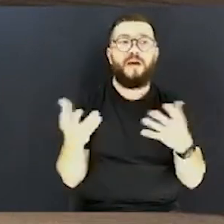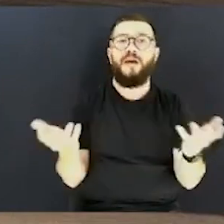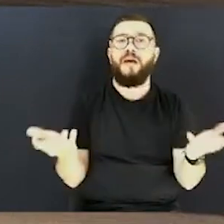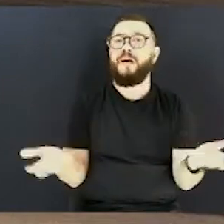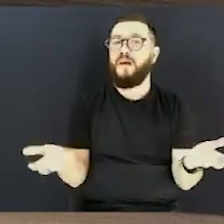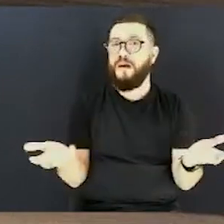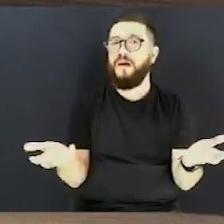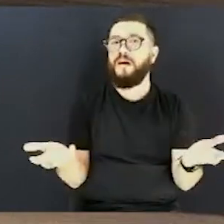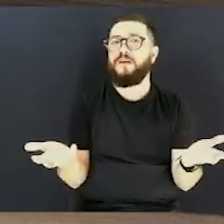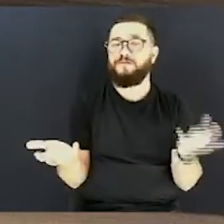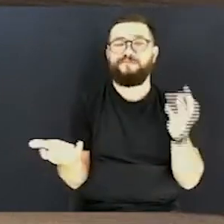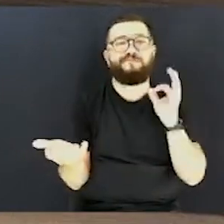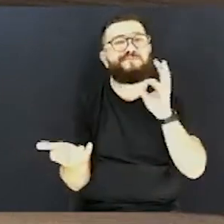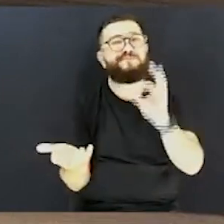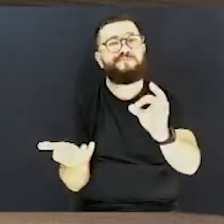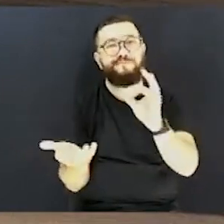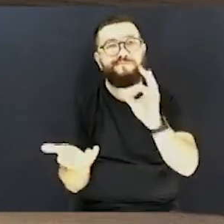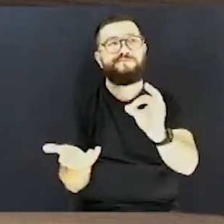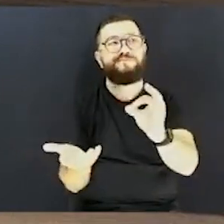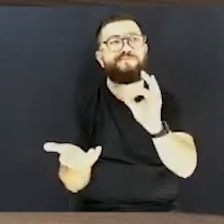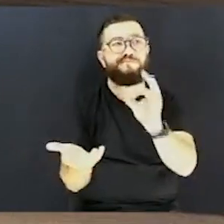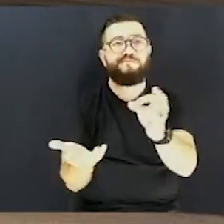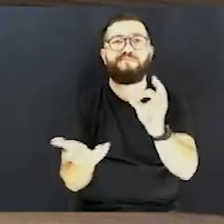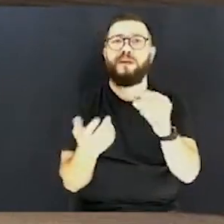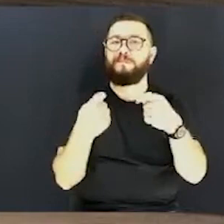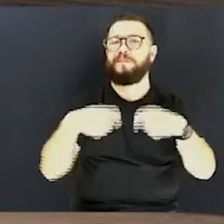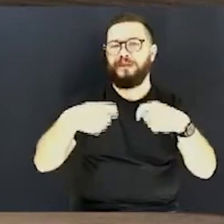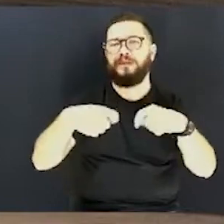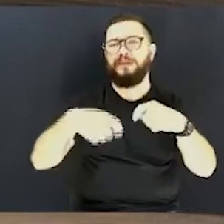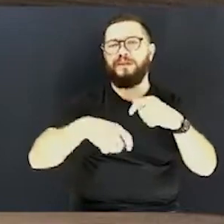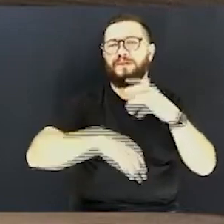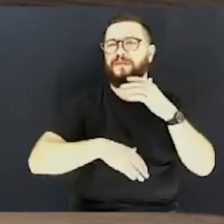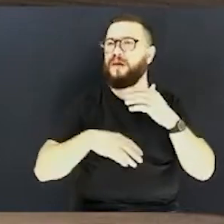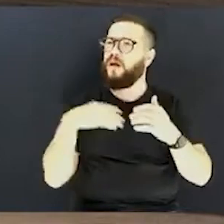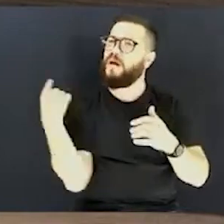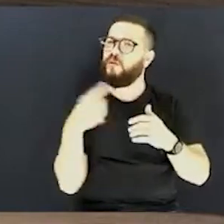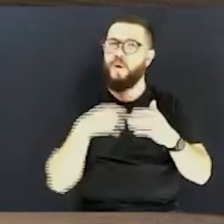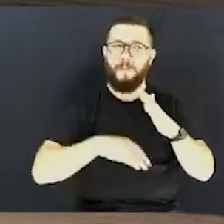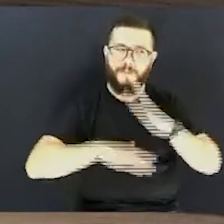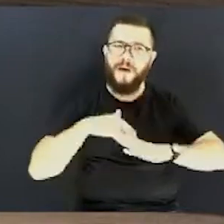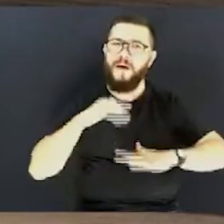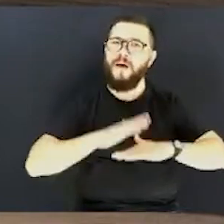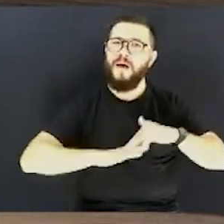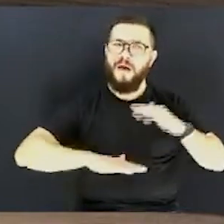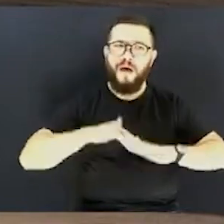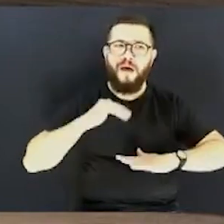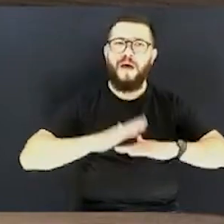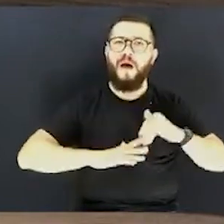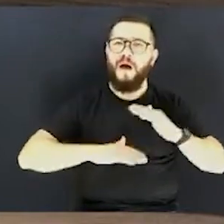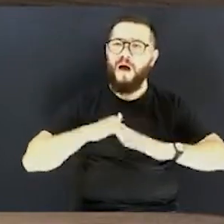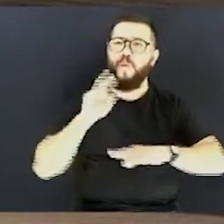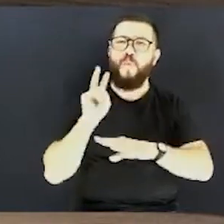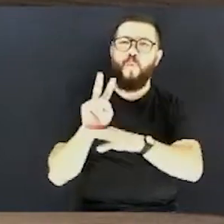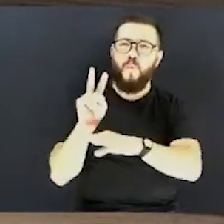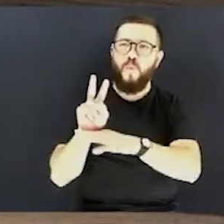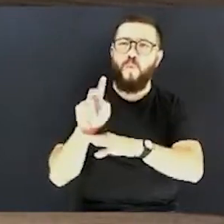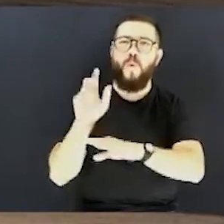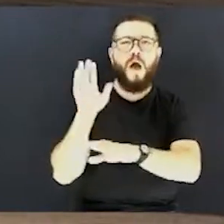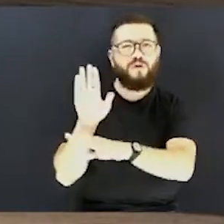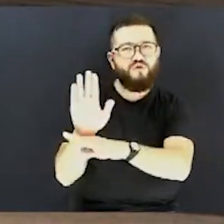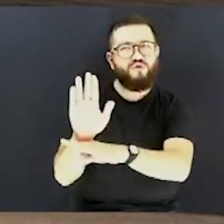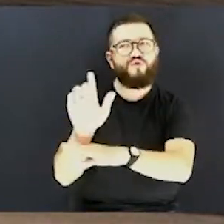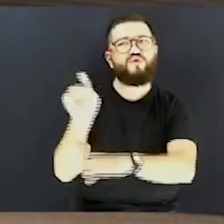realmente consiga colocar em prática. A gente tem outros eixos, outras ações que são importantes, que é a questão